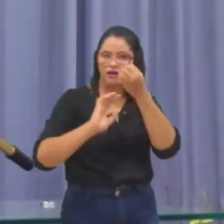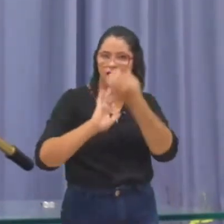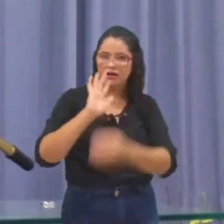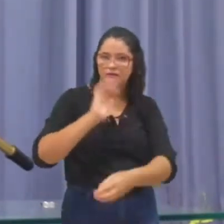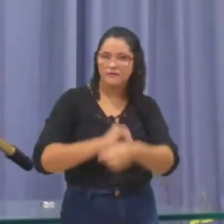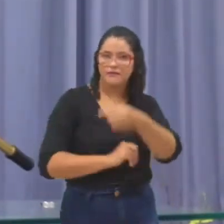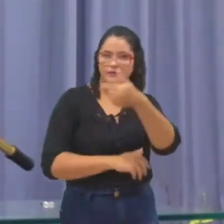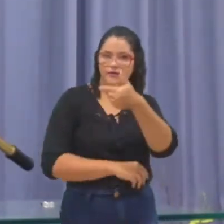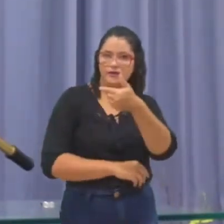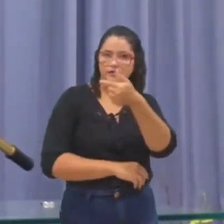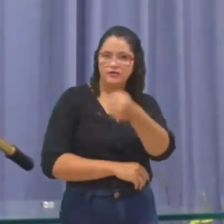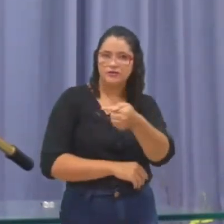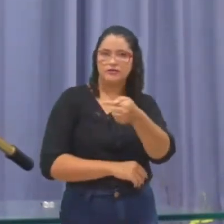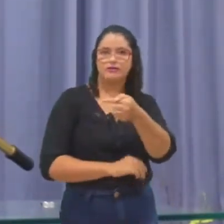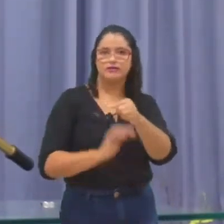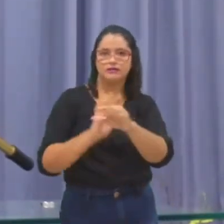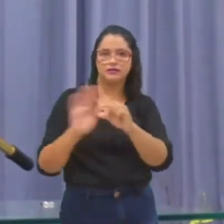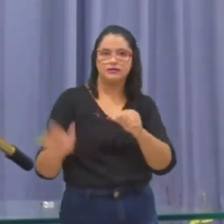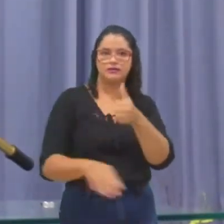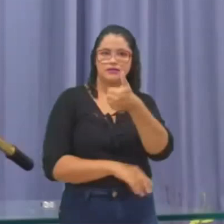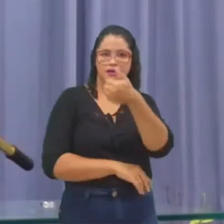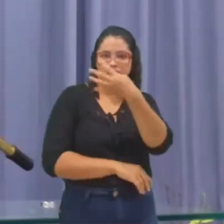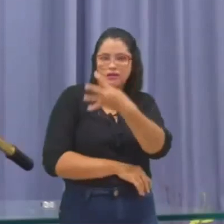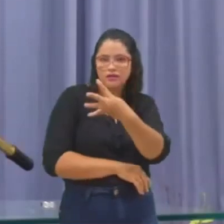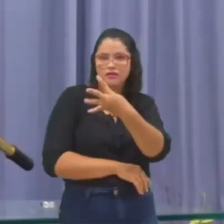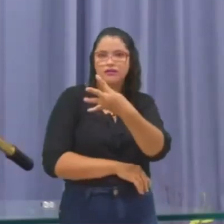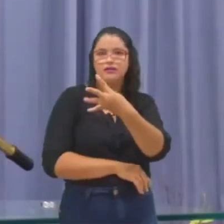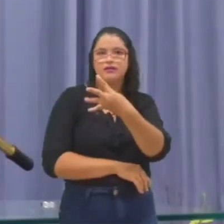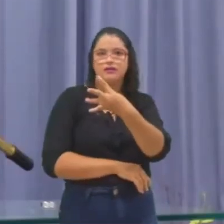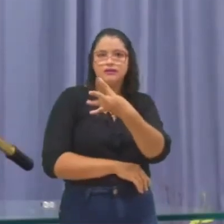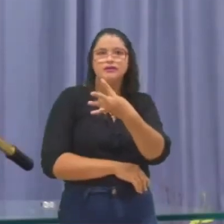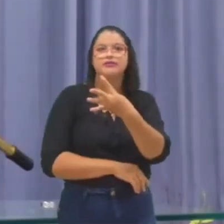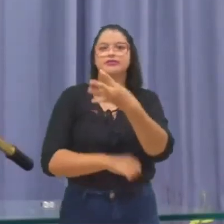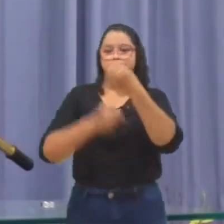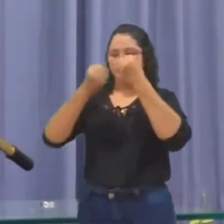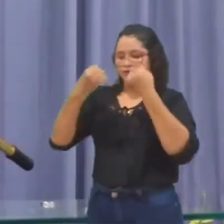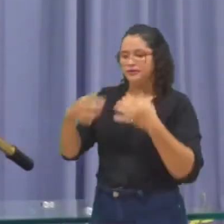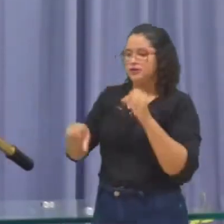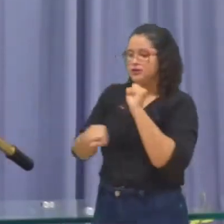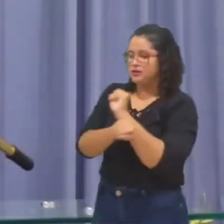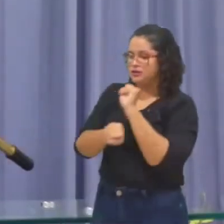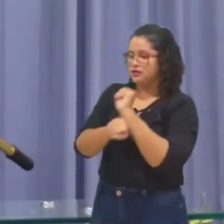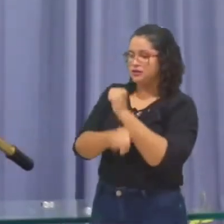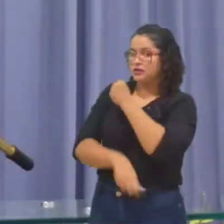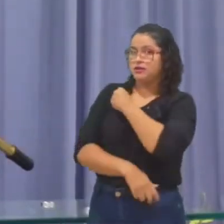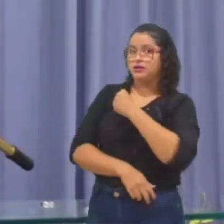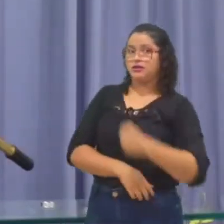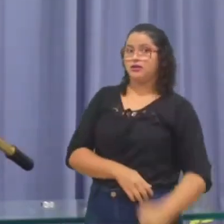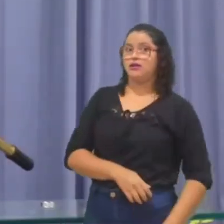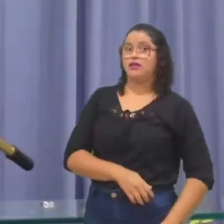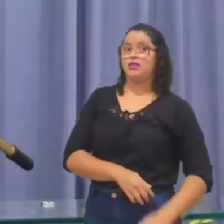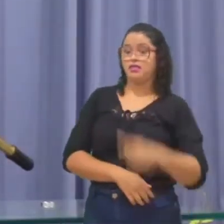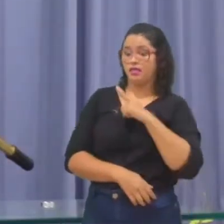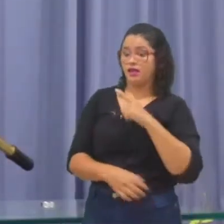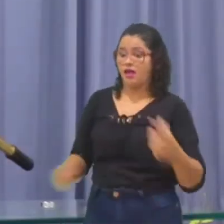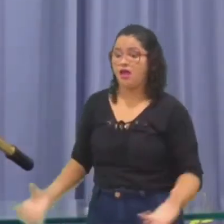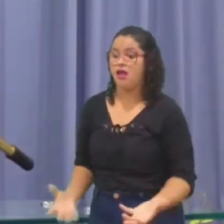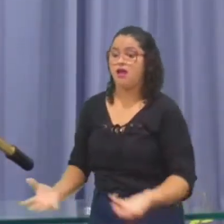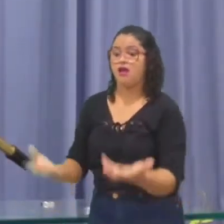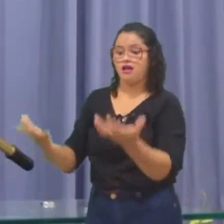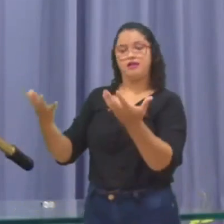27, o versículo 14, que diz: espera pelo Senhor, tem bom ânimo